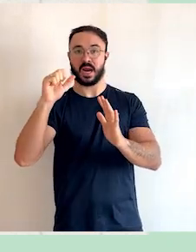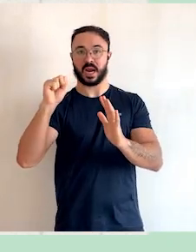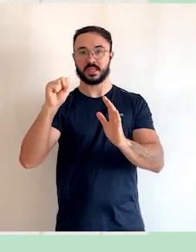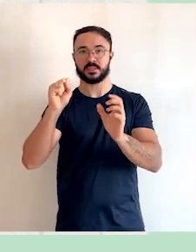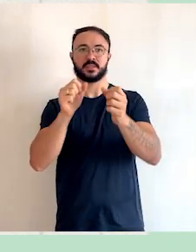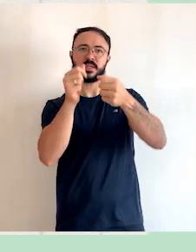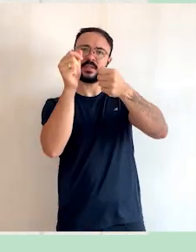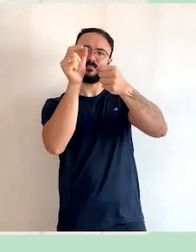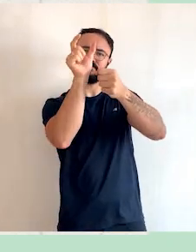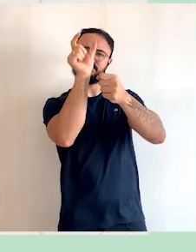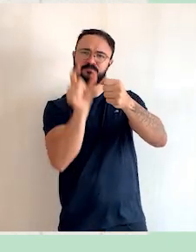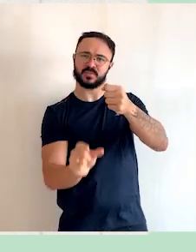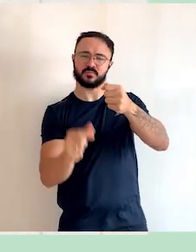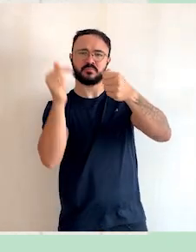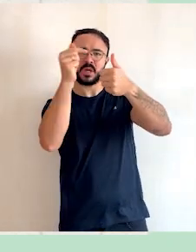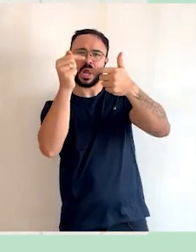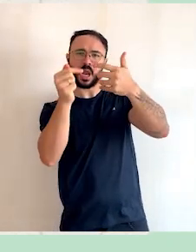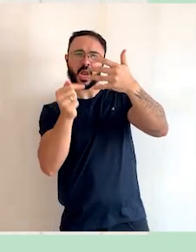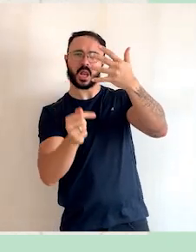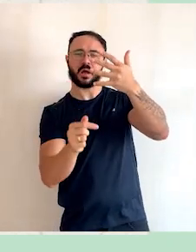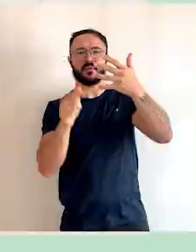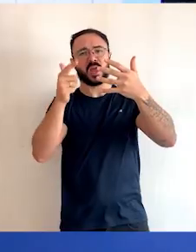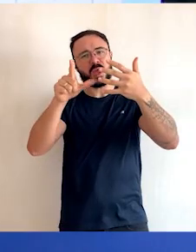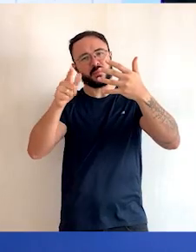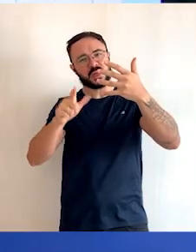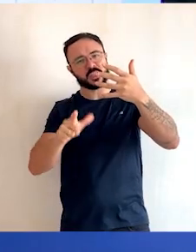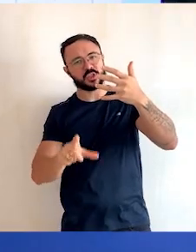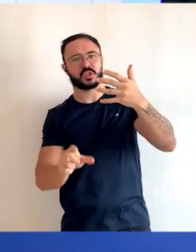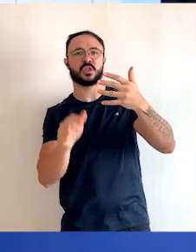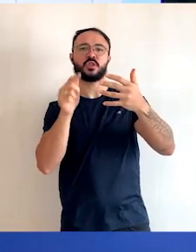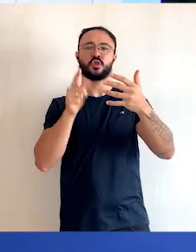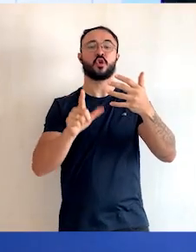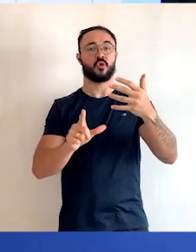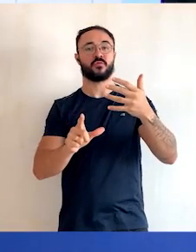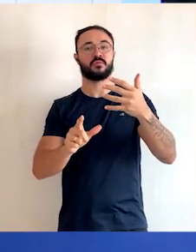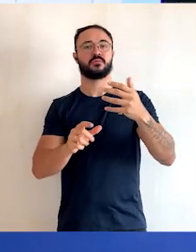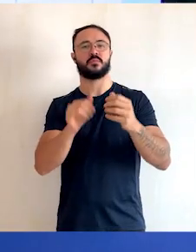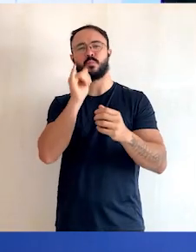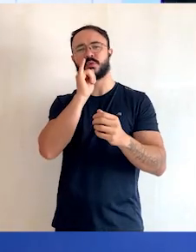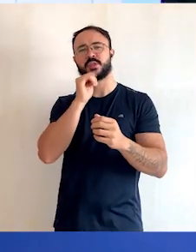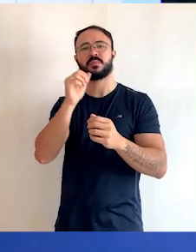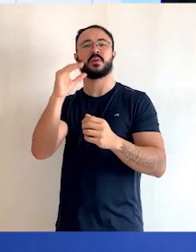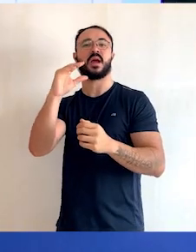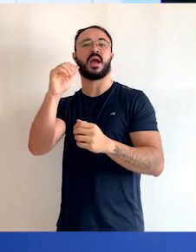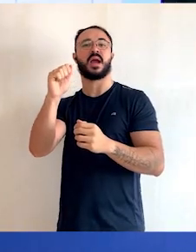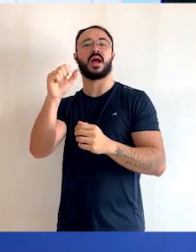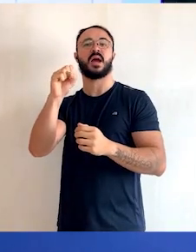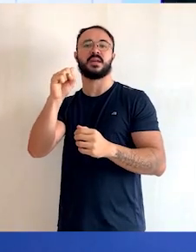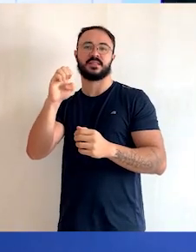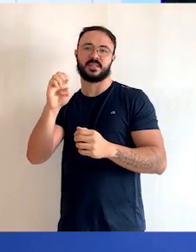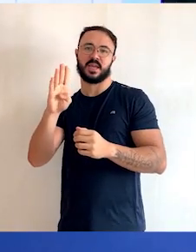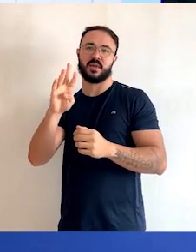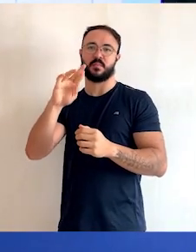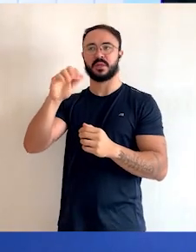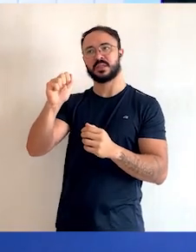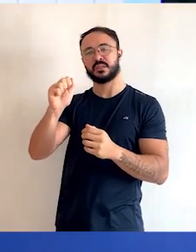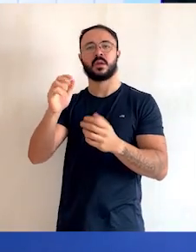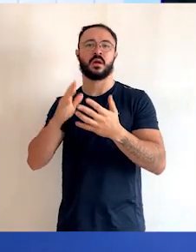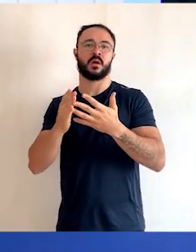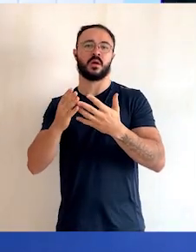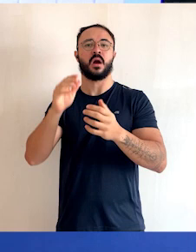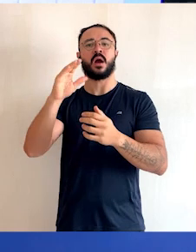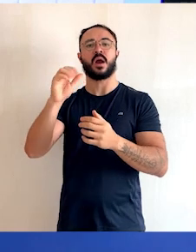se repete nas demais palavras desta família. Por exemplo, casa, casebre, casarão.